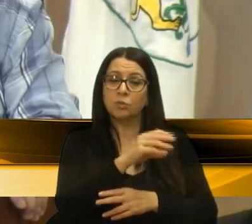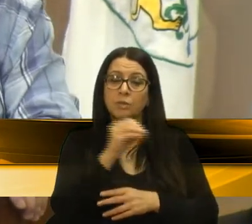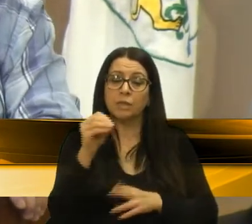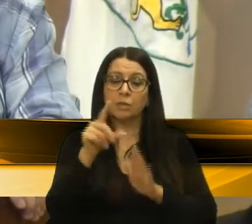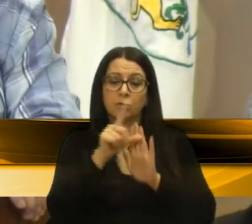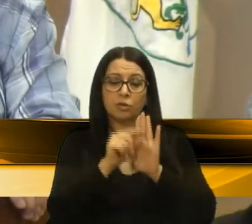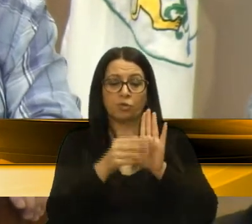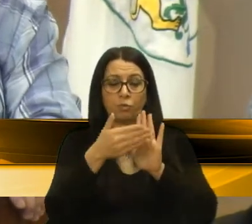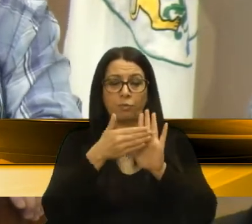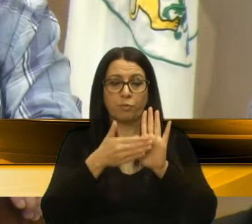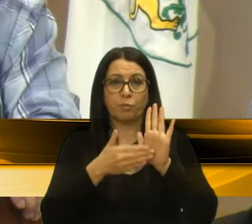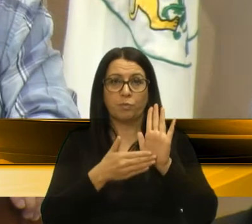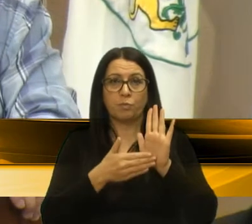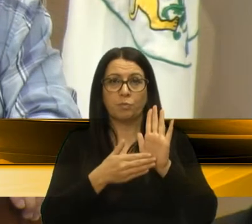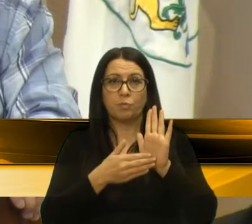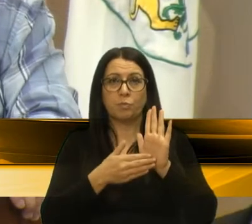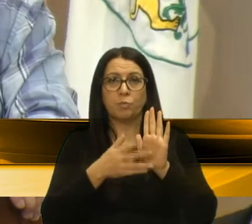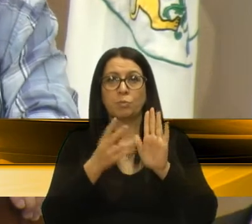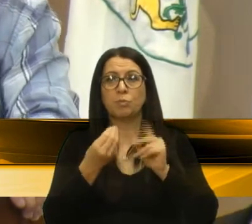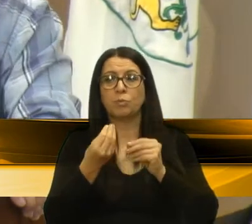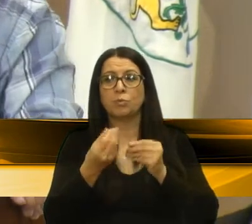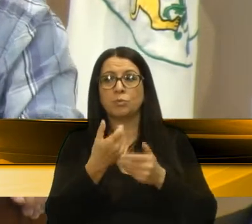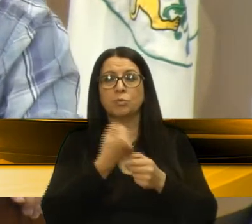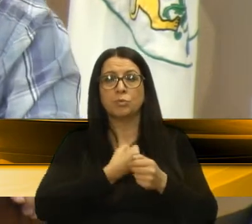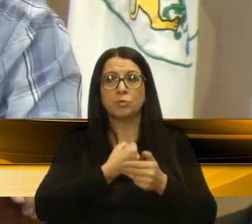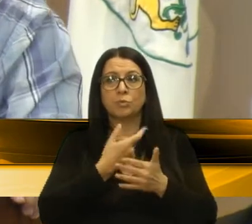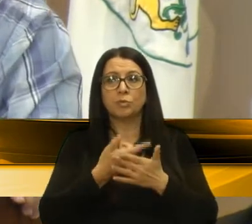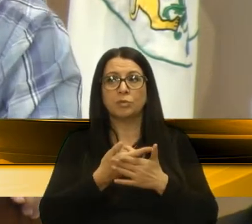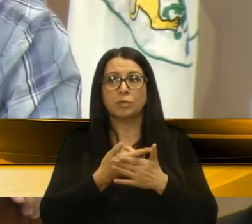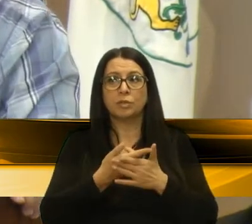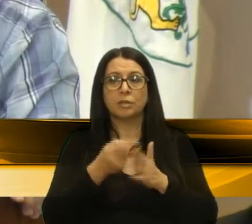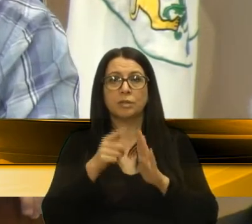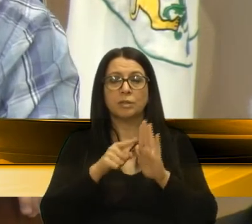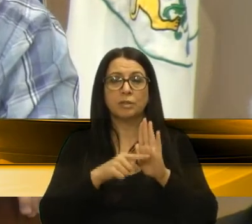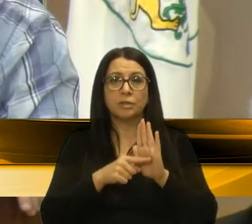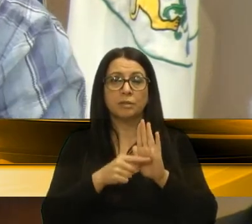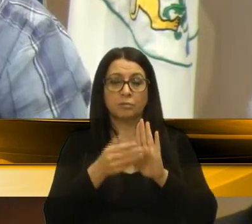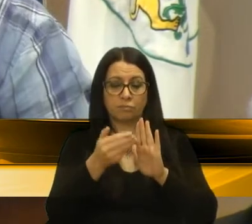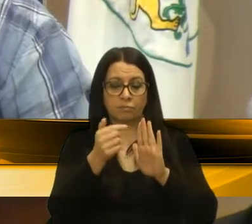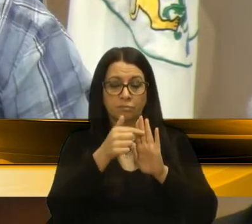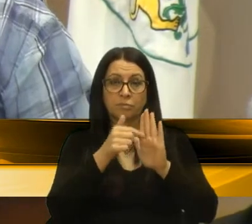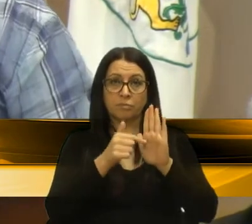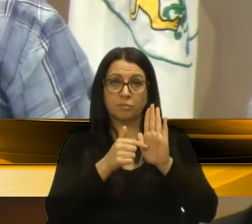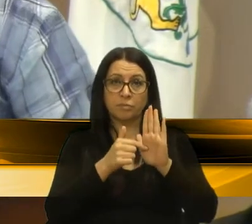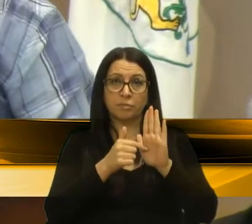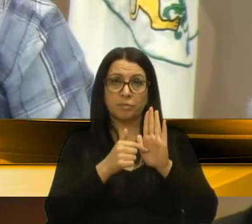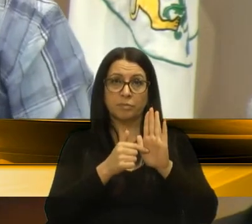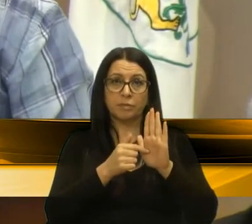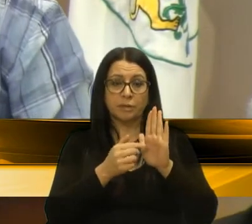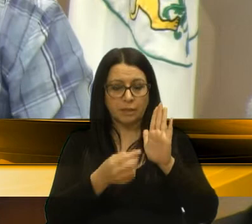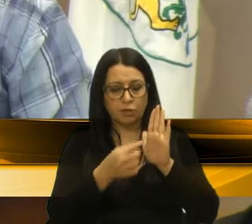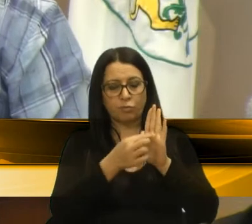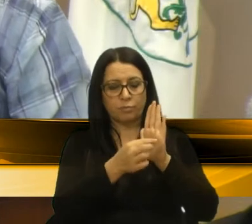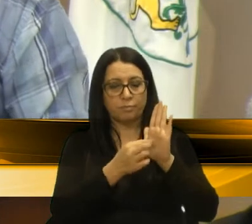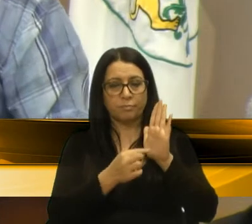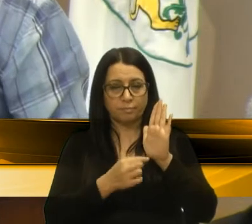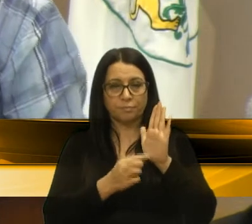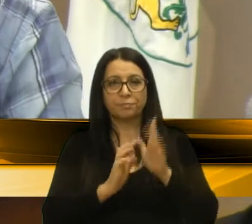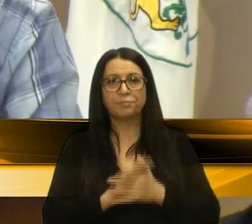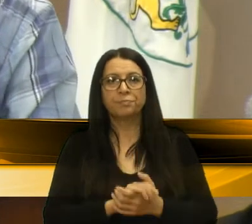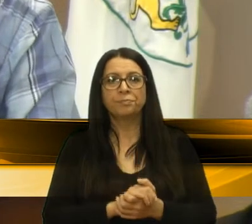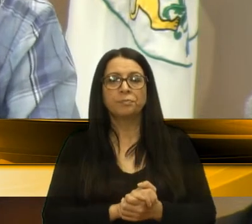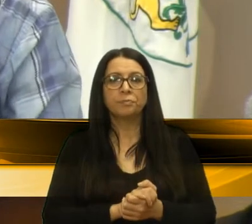com muitos índices né com como itu muitos itens né e subitens então